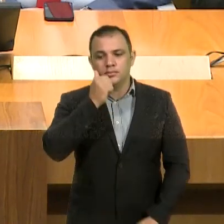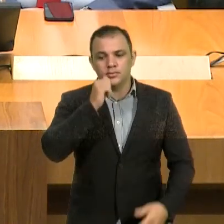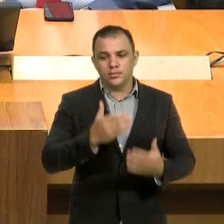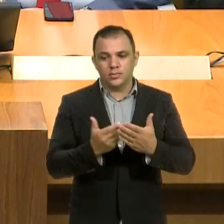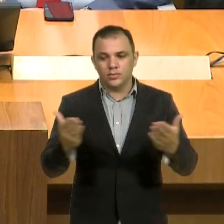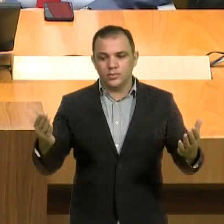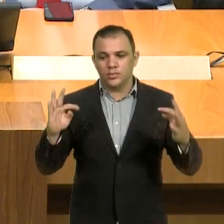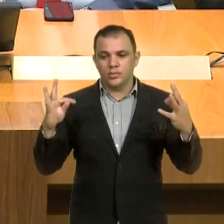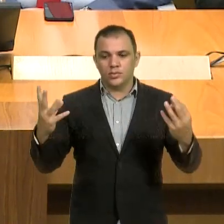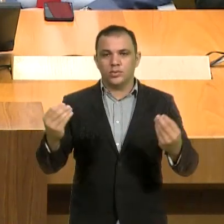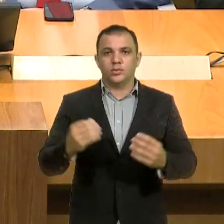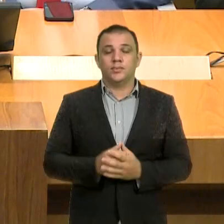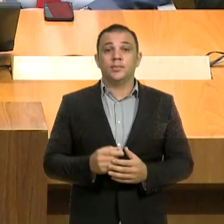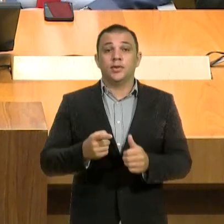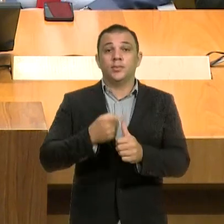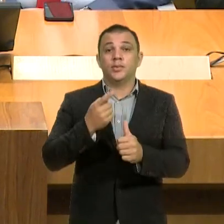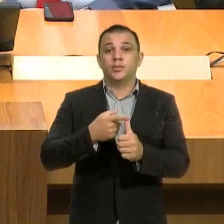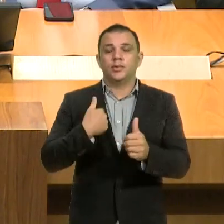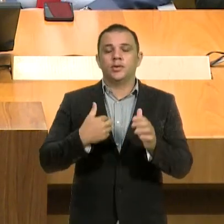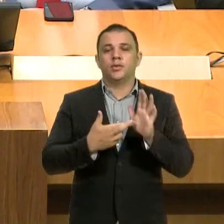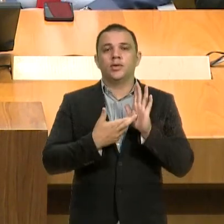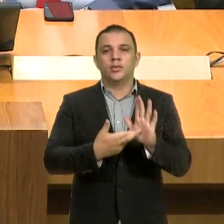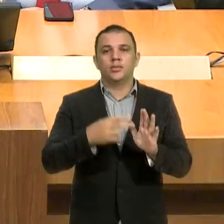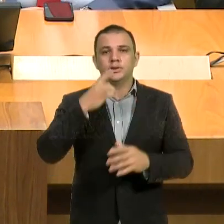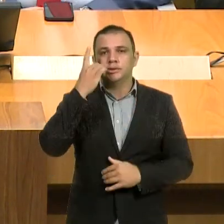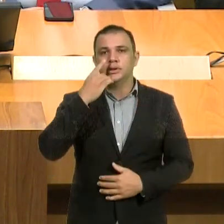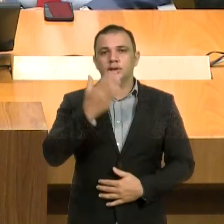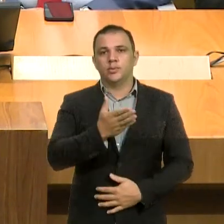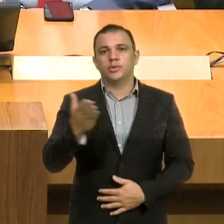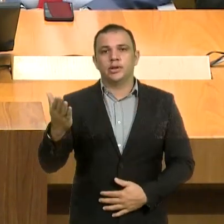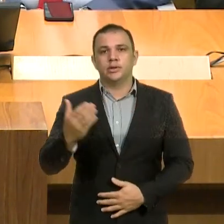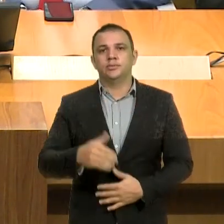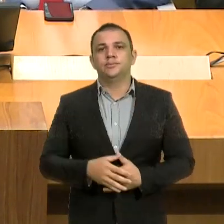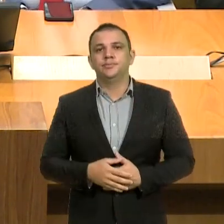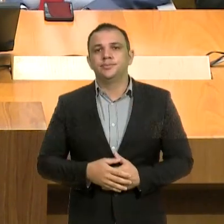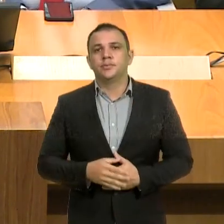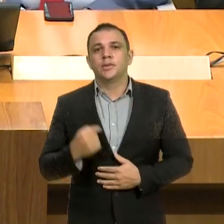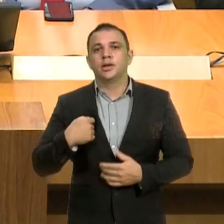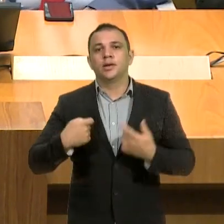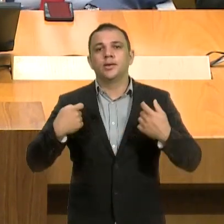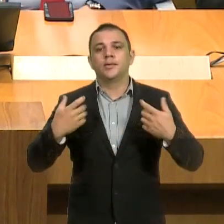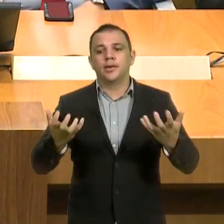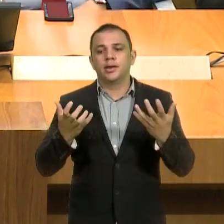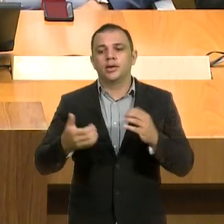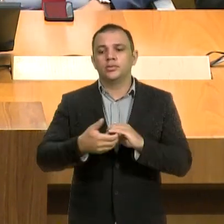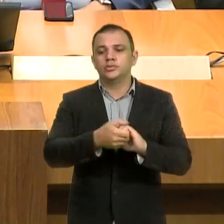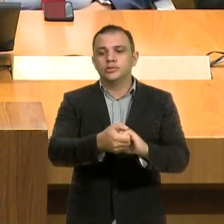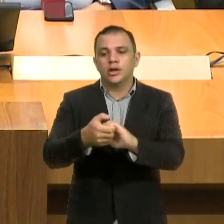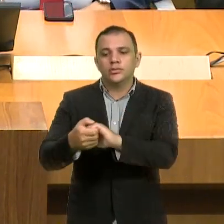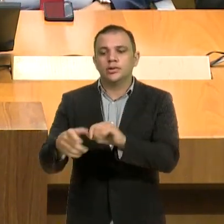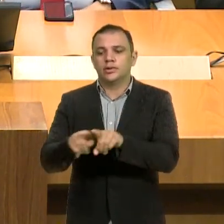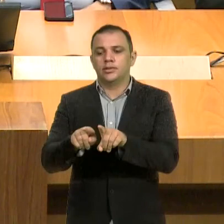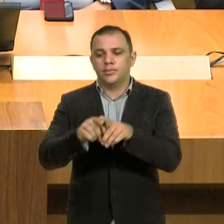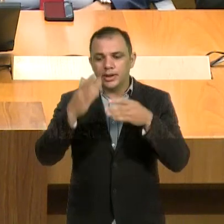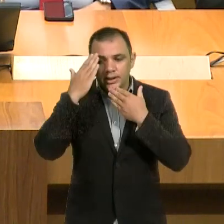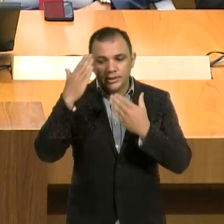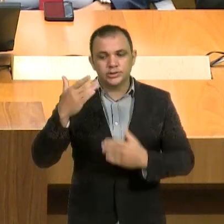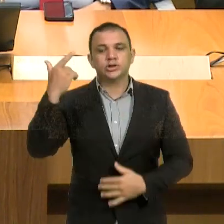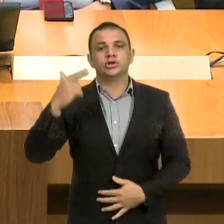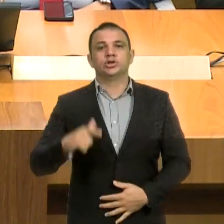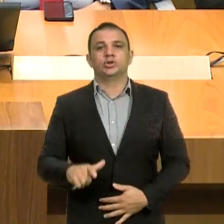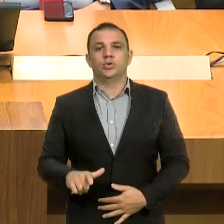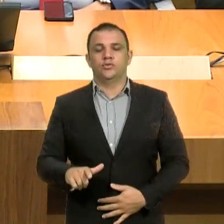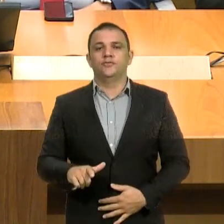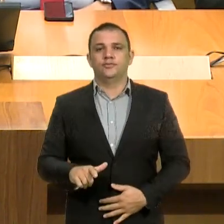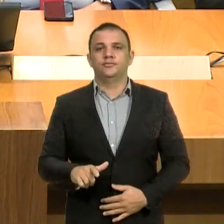inicialmente, em nome dos nossos deputados, gostaria de saudar e agradecer mais uma